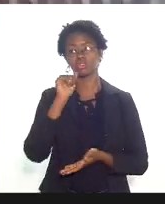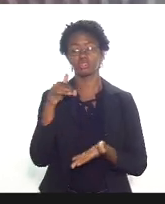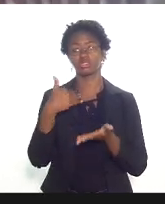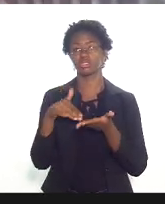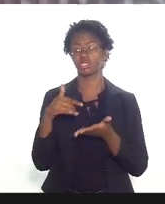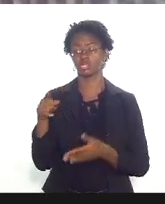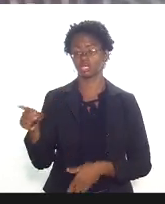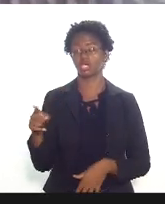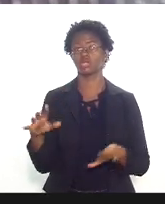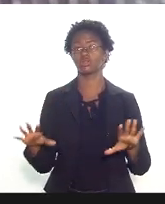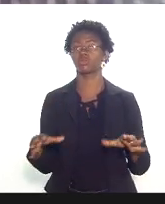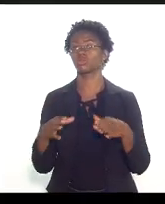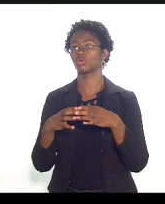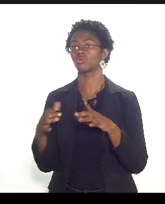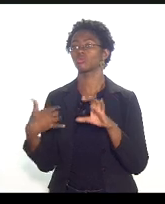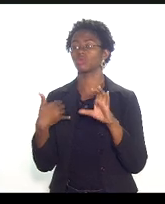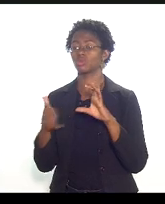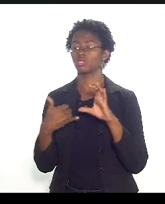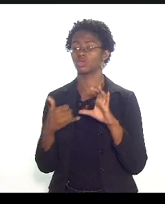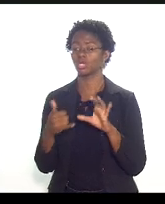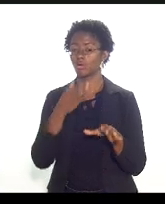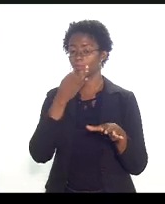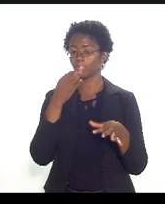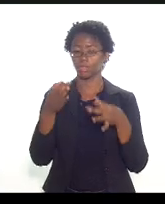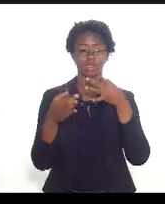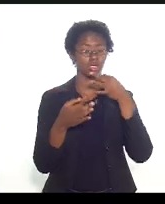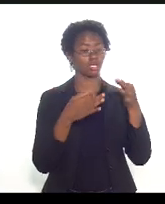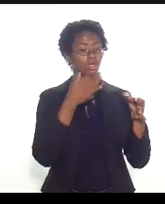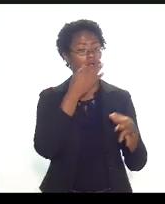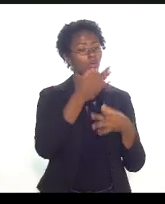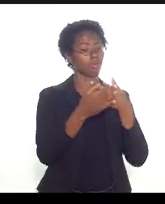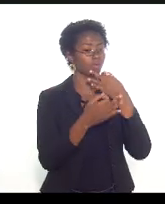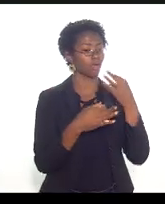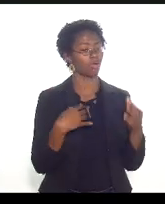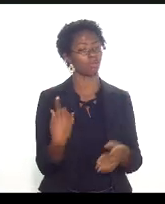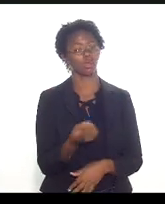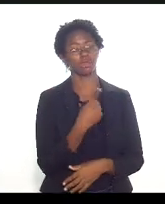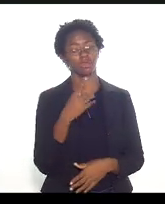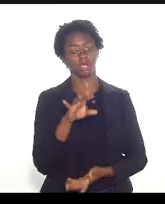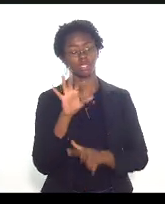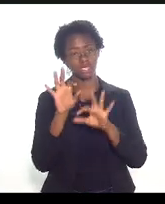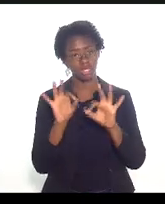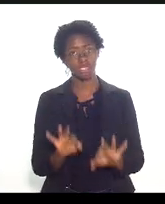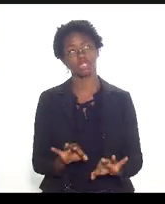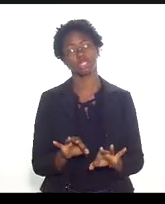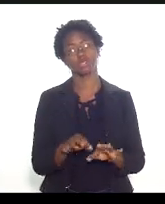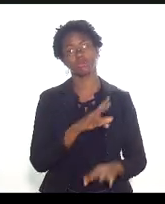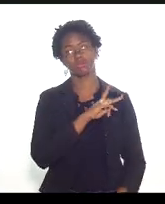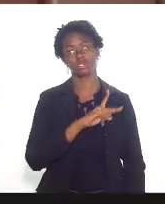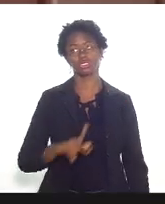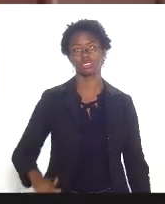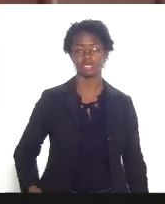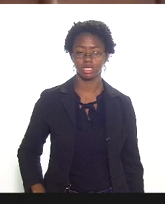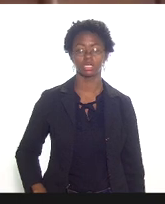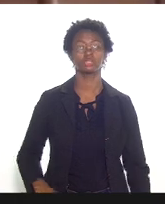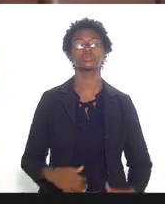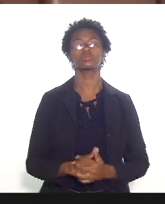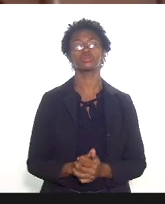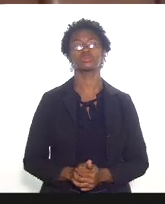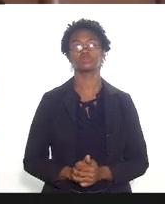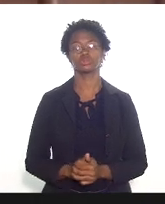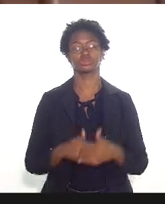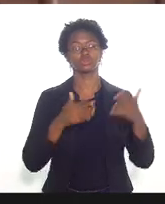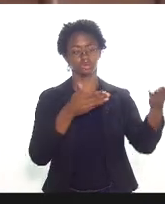do WhatsApp, as sugestões para a gente oficiar as presidências das comissões, fazendo convite